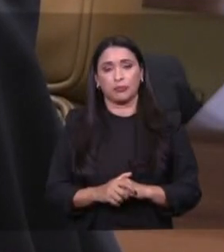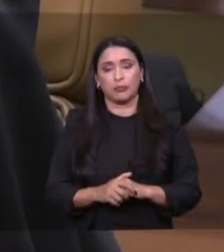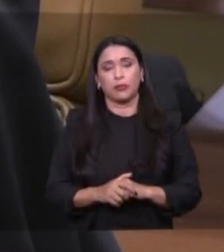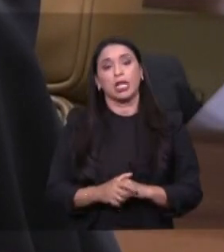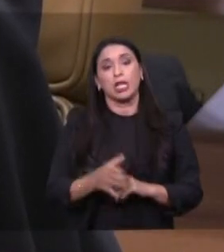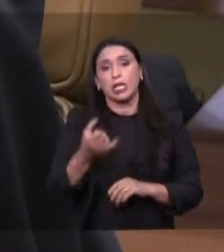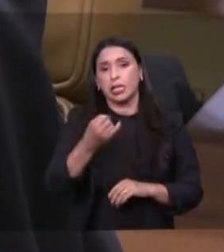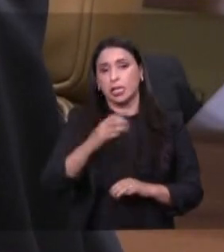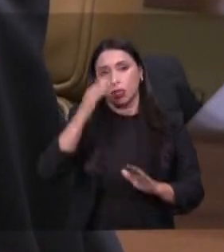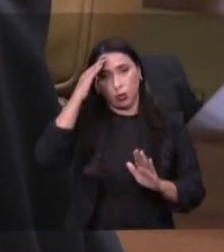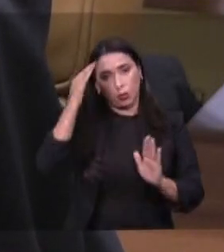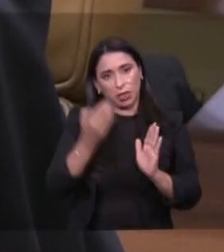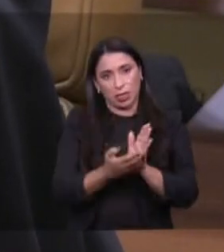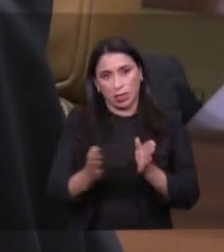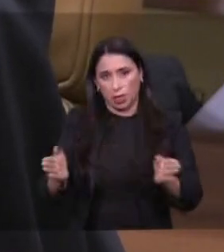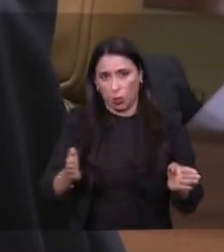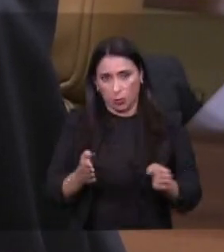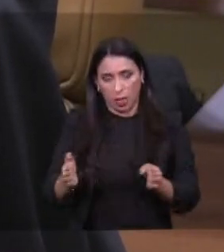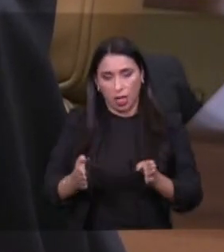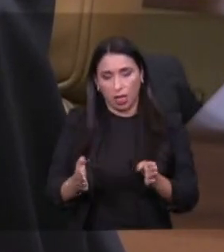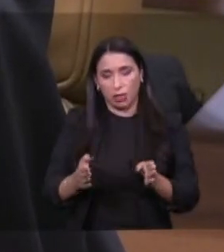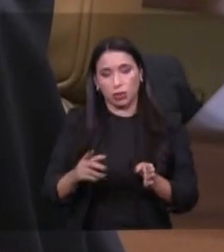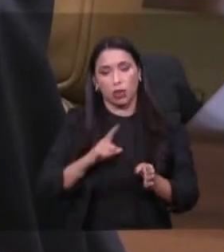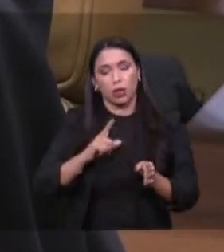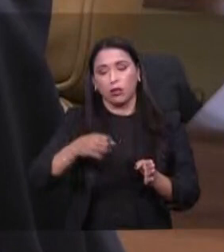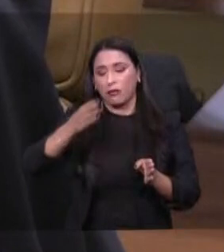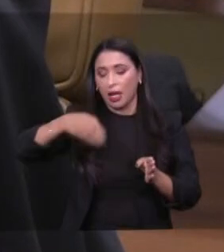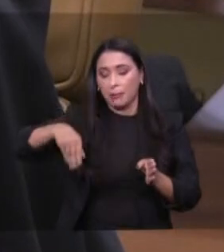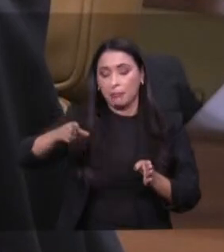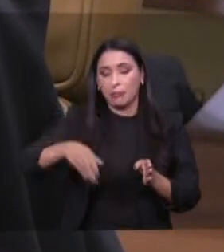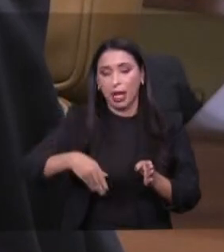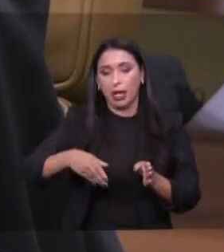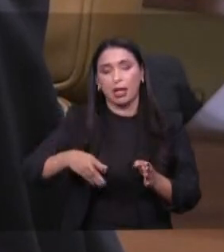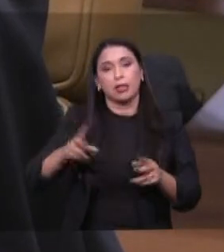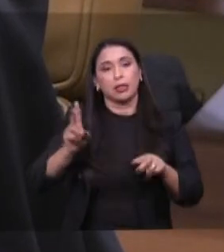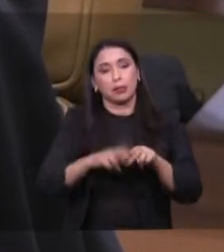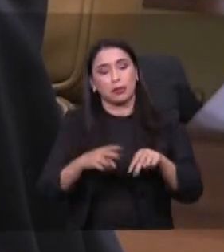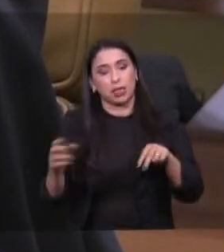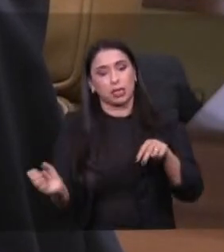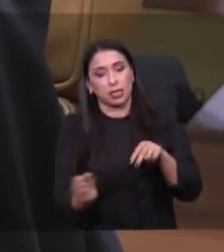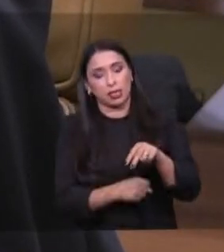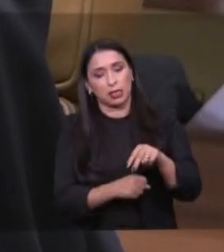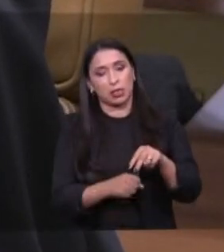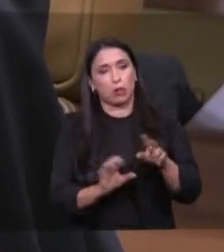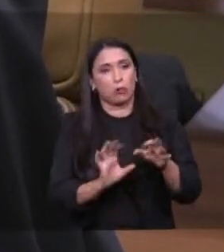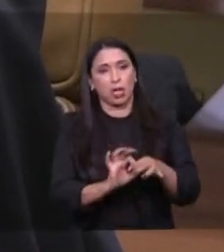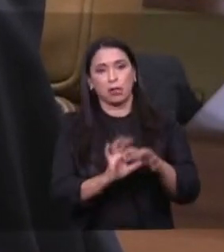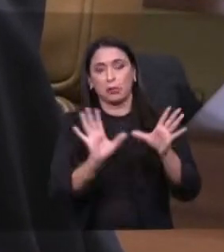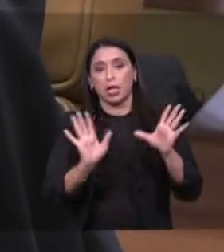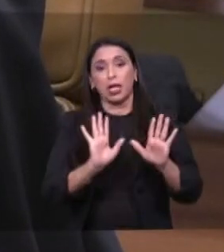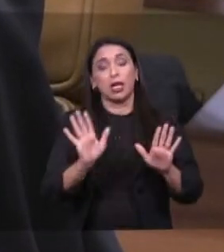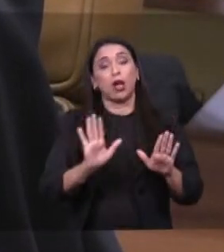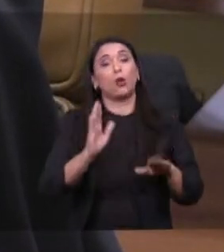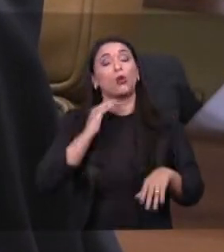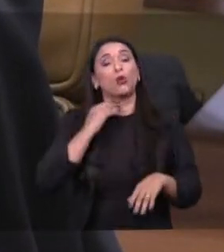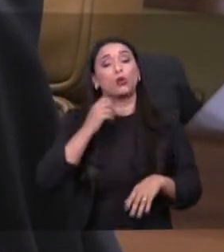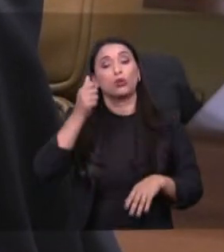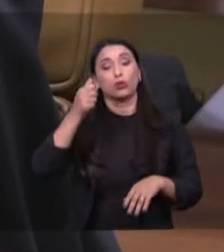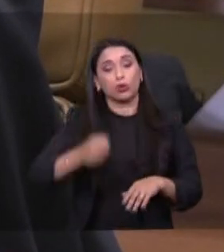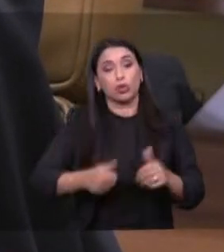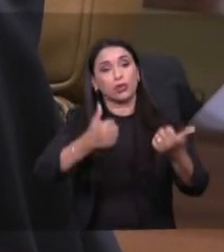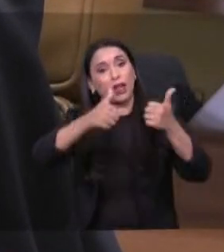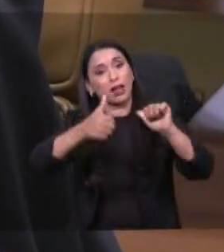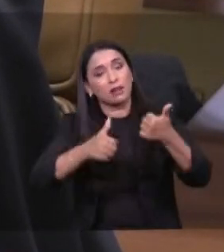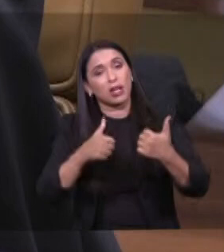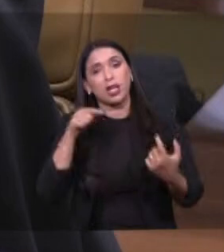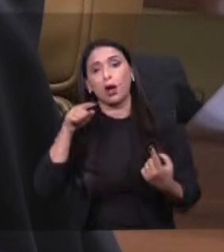prazo previsto em lei não implica a revogação automática da prisão preventiva, devendo o juízo competente ser instado a avaliar